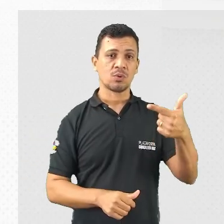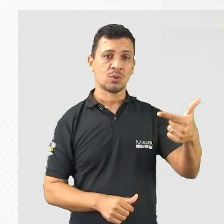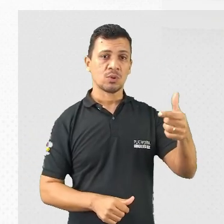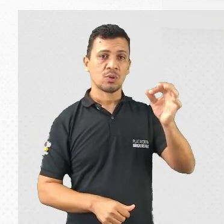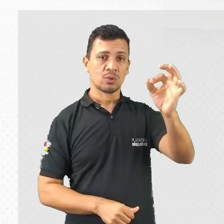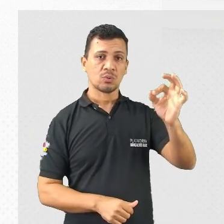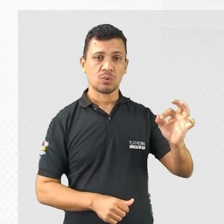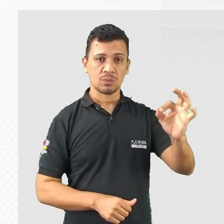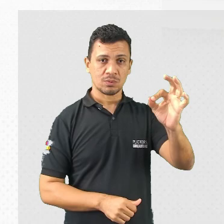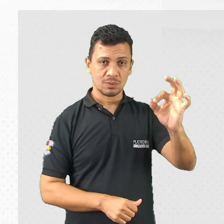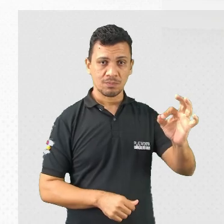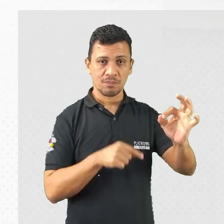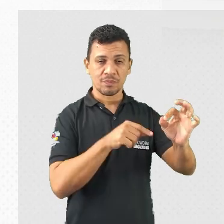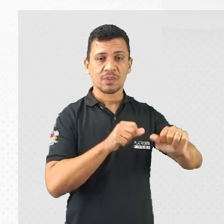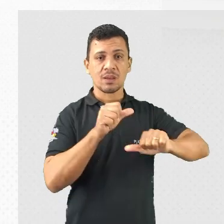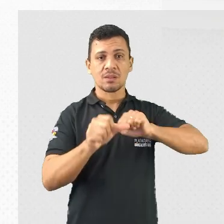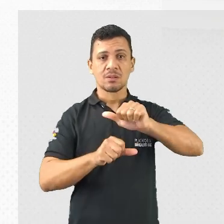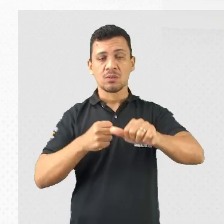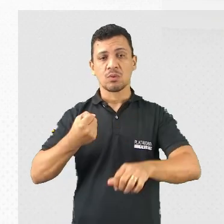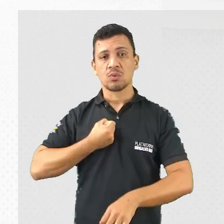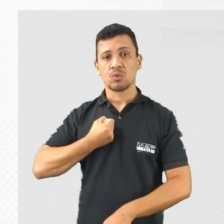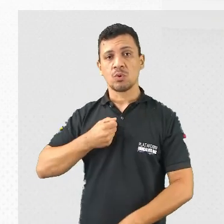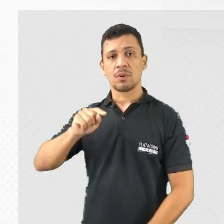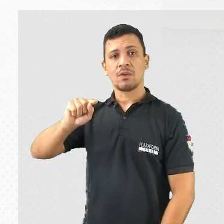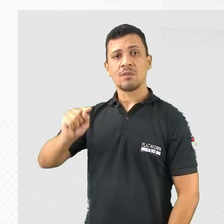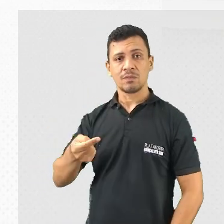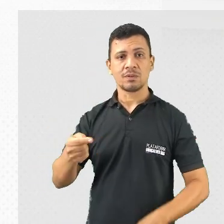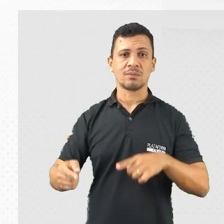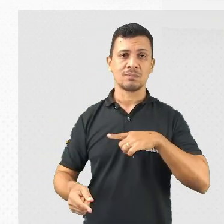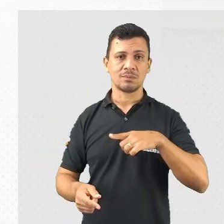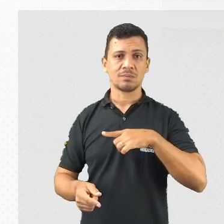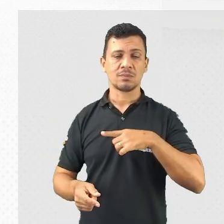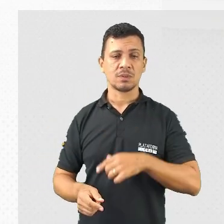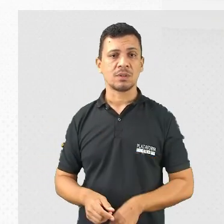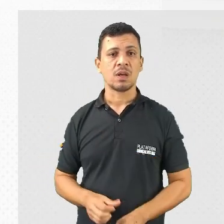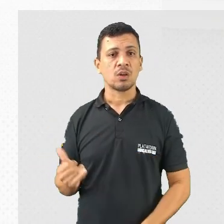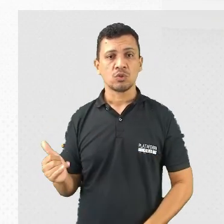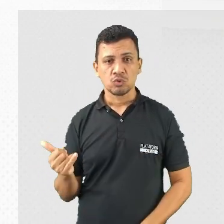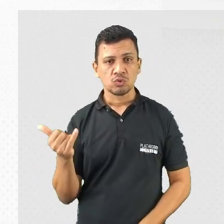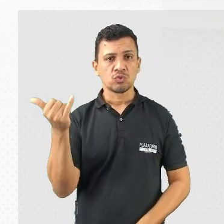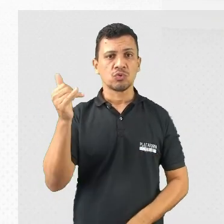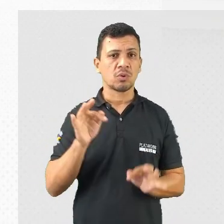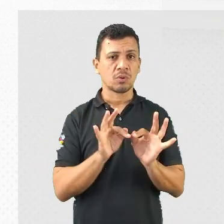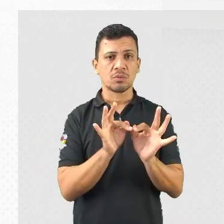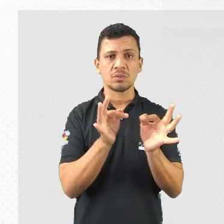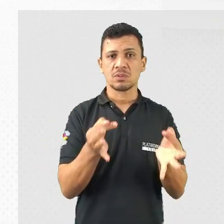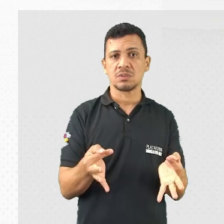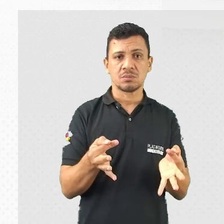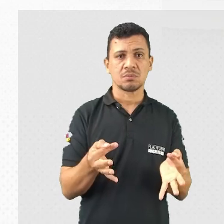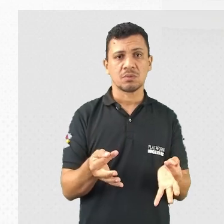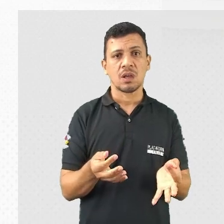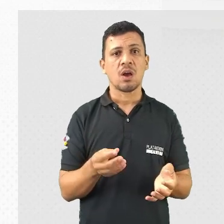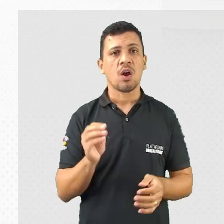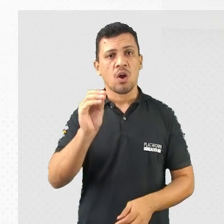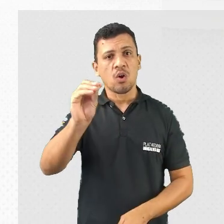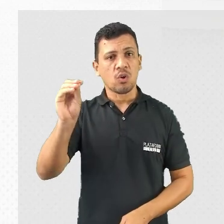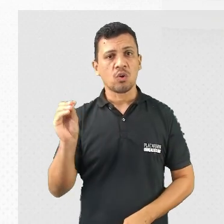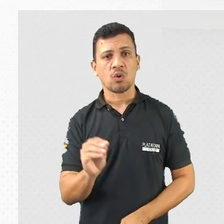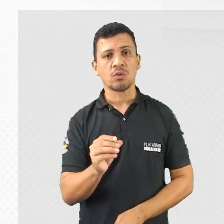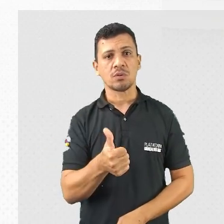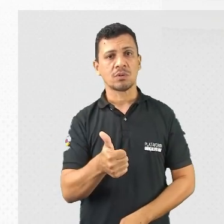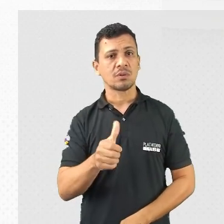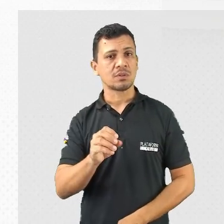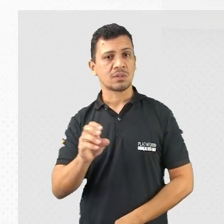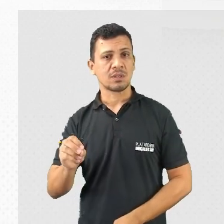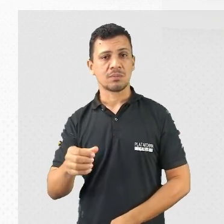a porcentagem em número decimal. Coisa que não é preciso na fórmula do juros simples quando você coloca o 100 embaixo. Aí eu posso botar 2